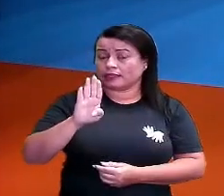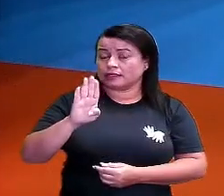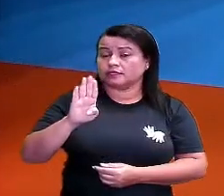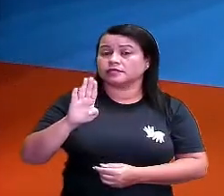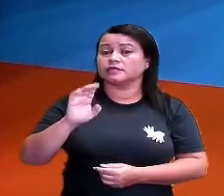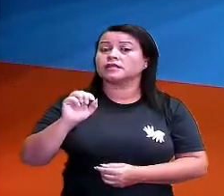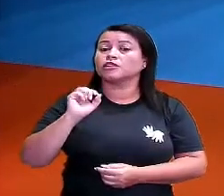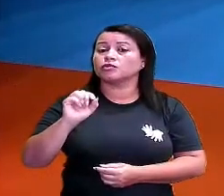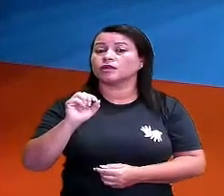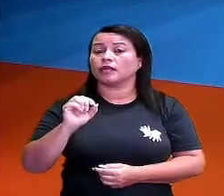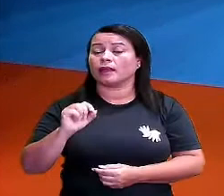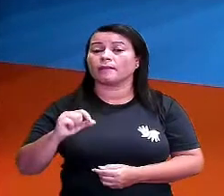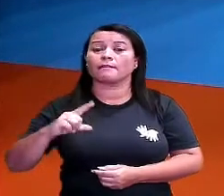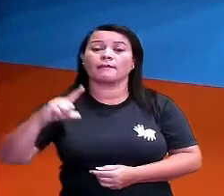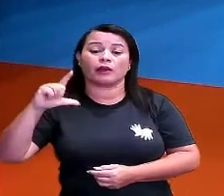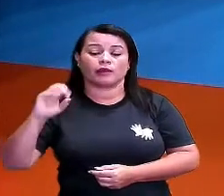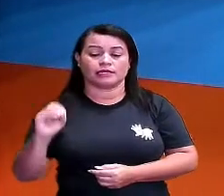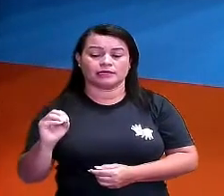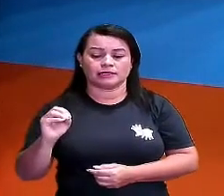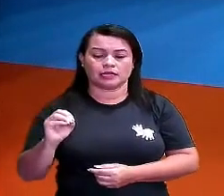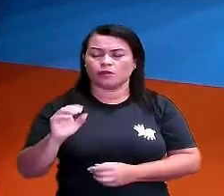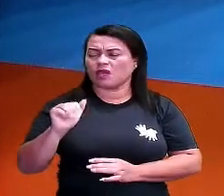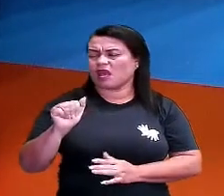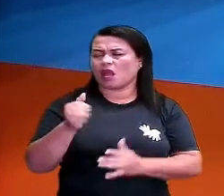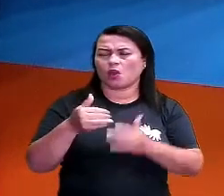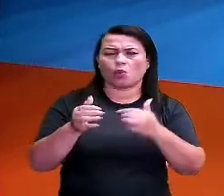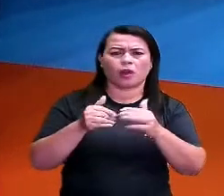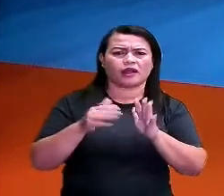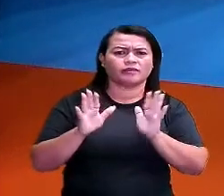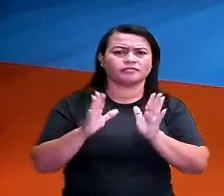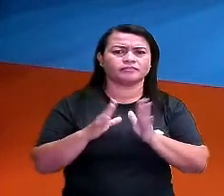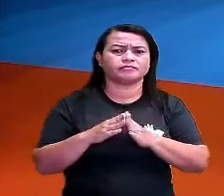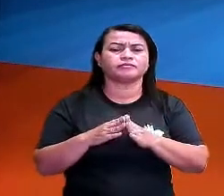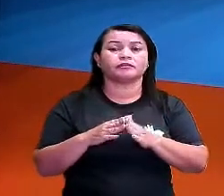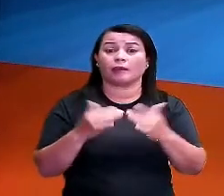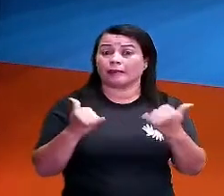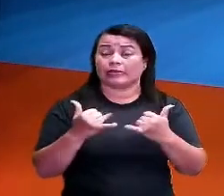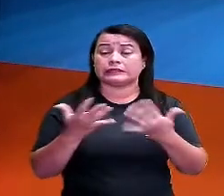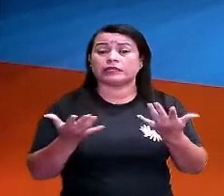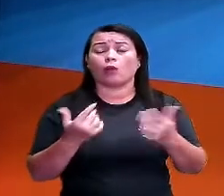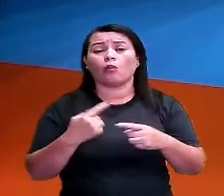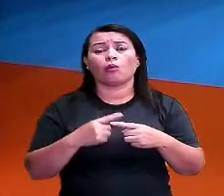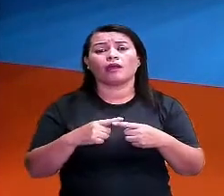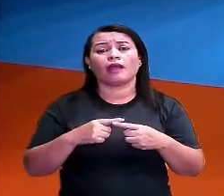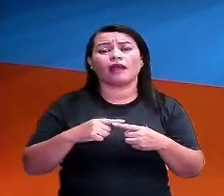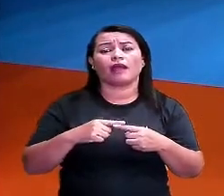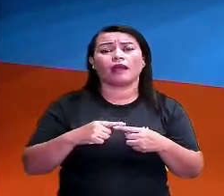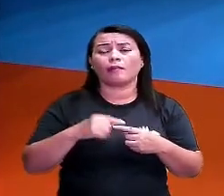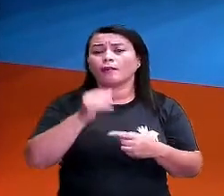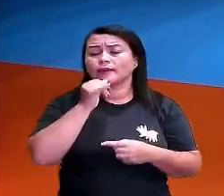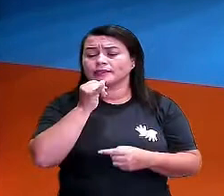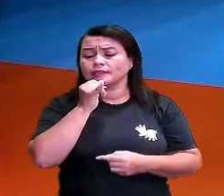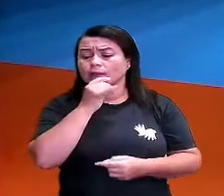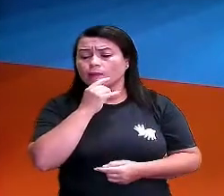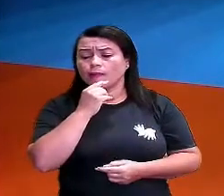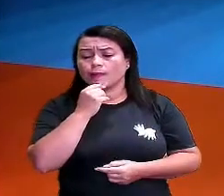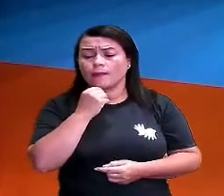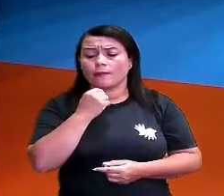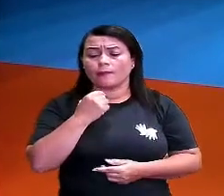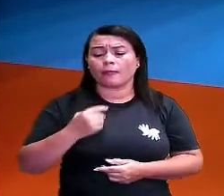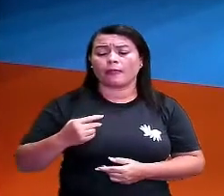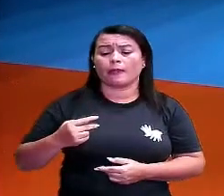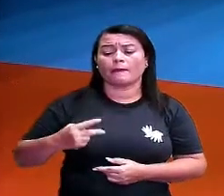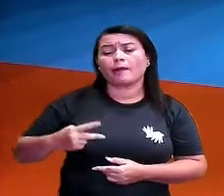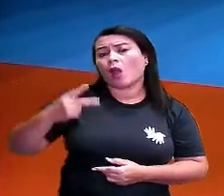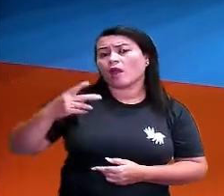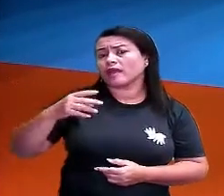A qualquer. Beleza? Então, por que maior do que 0? Porque lembra que B aqui é o